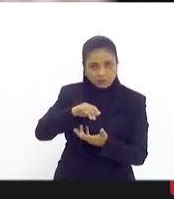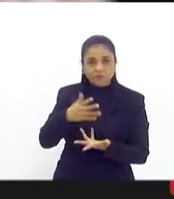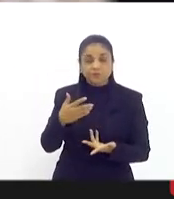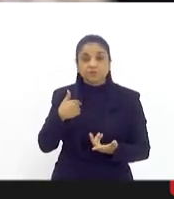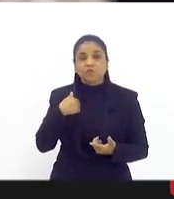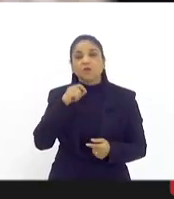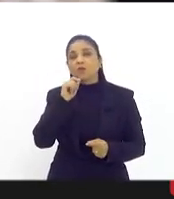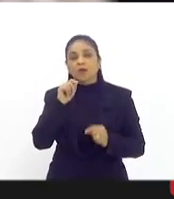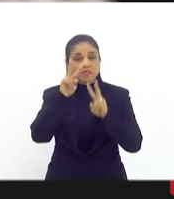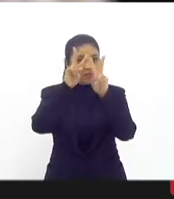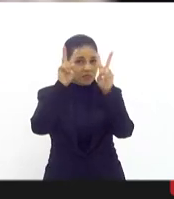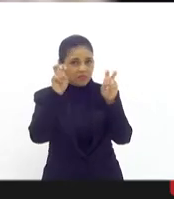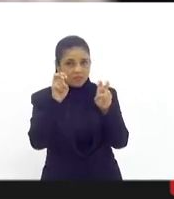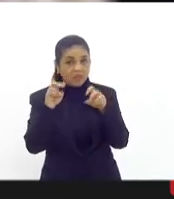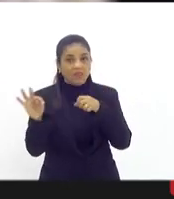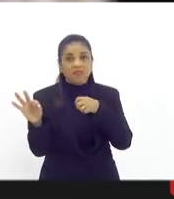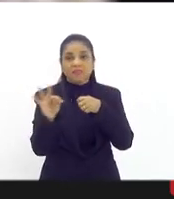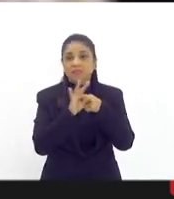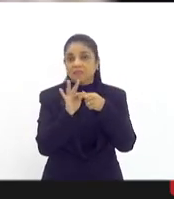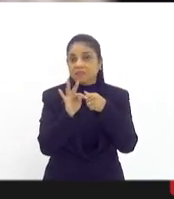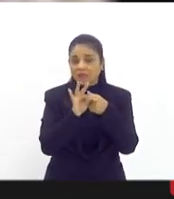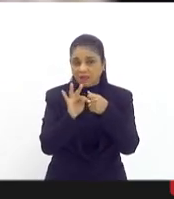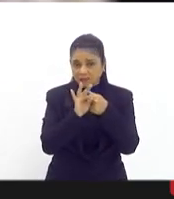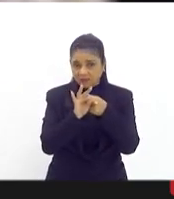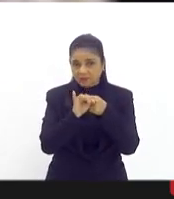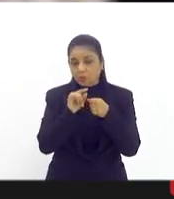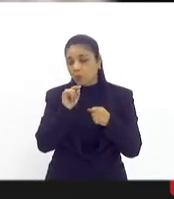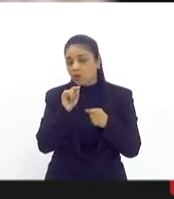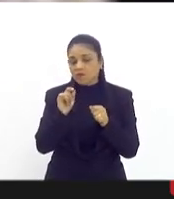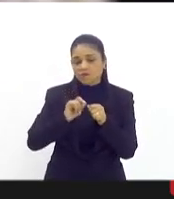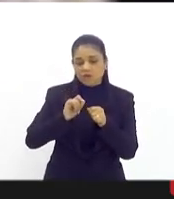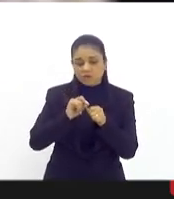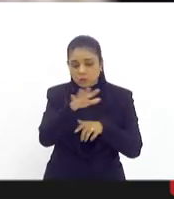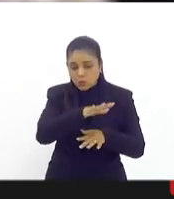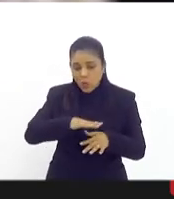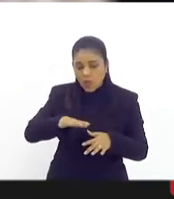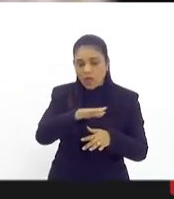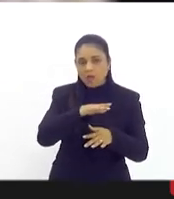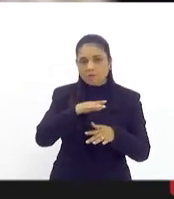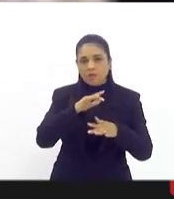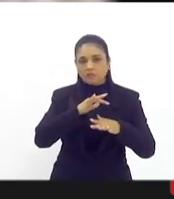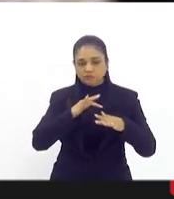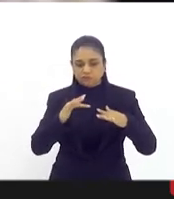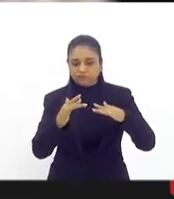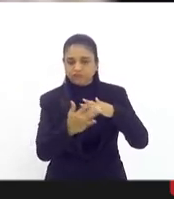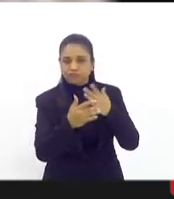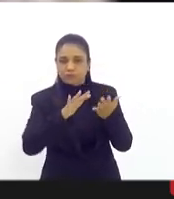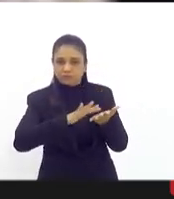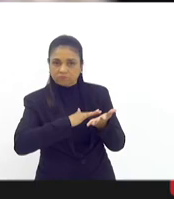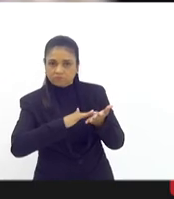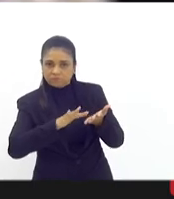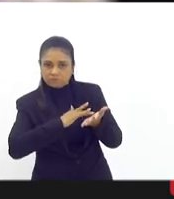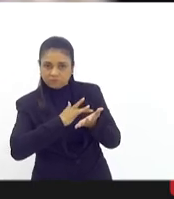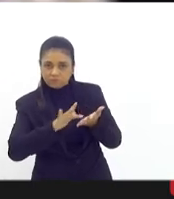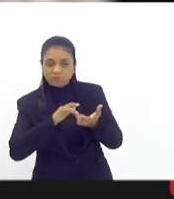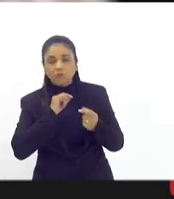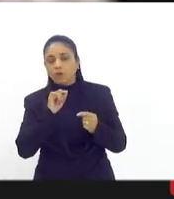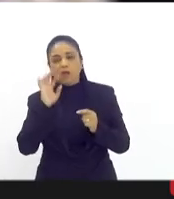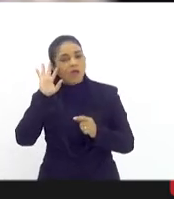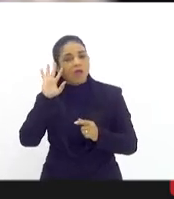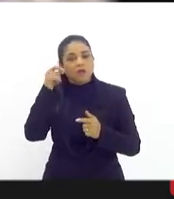questões mais técnicas, né? O que de fato a gente pode fazer dentro do ambiente digital para que a gente traga soluções.